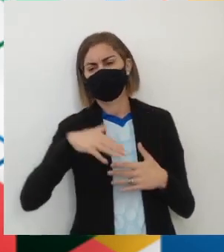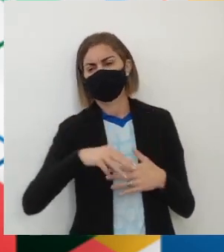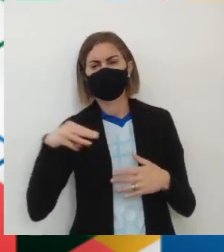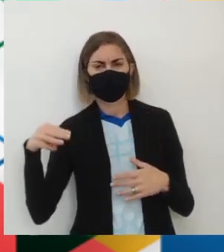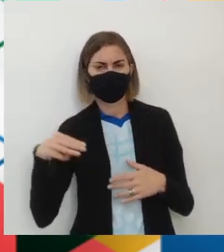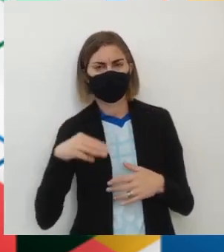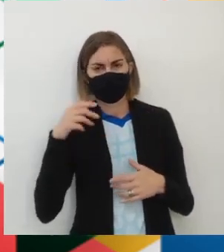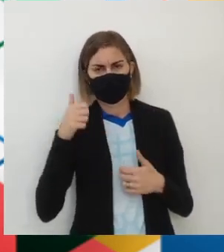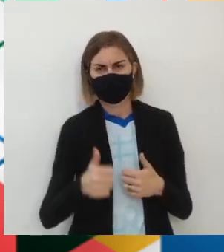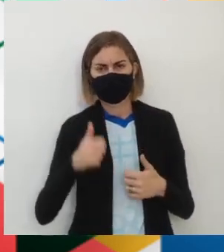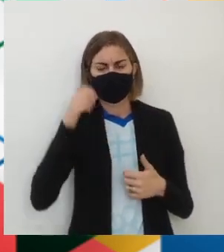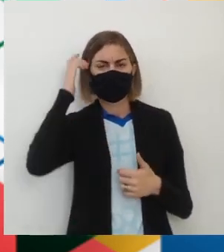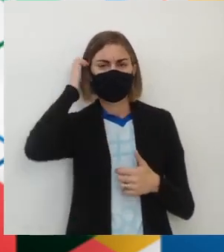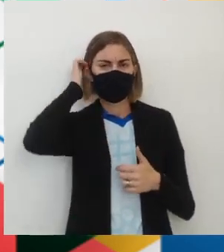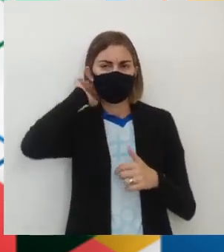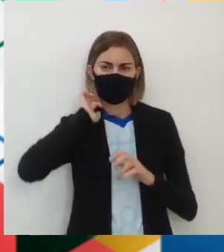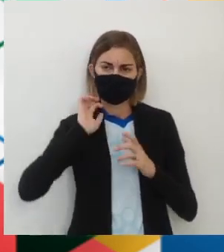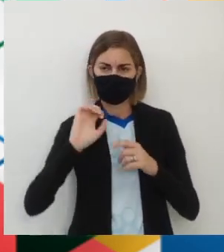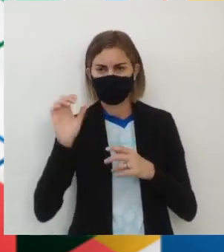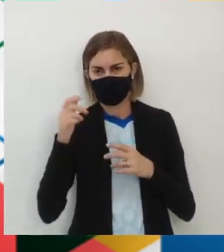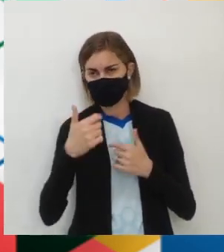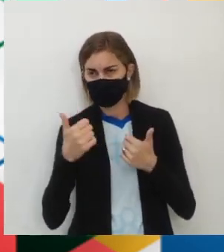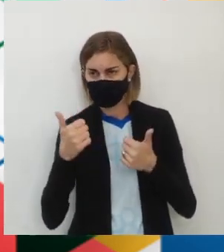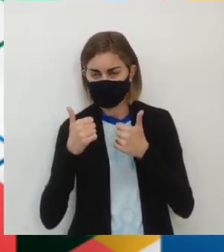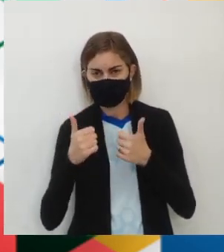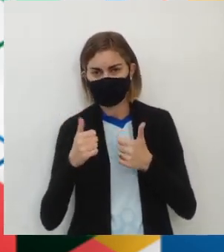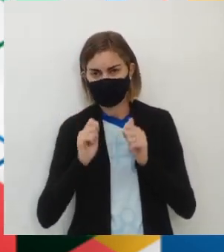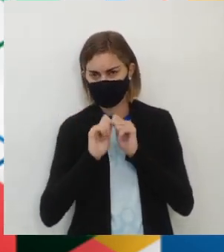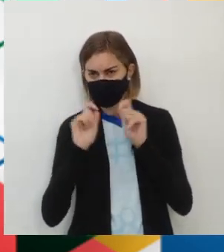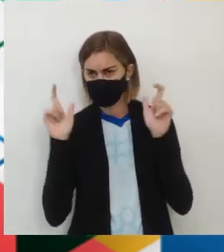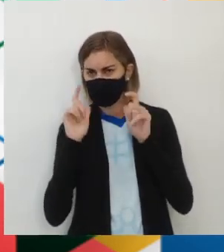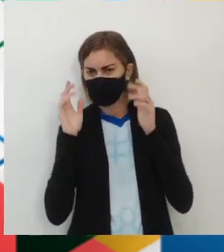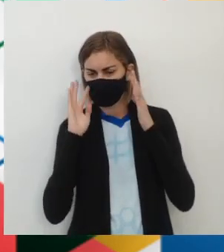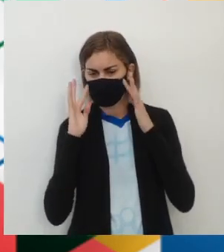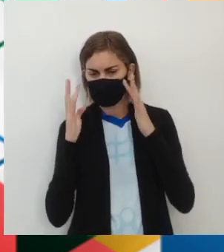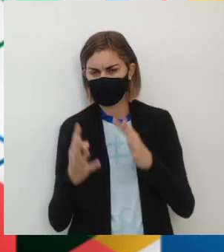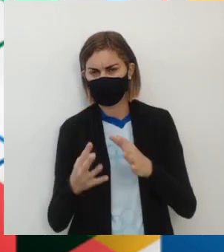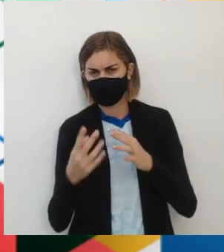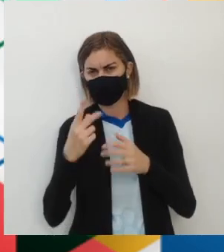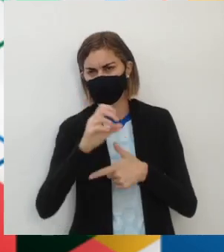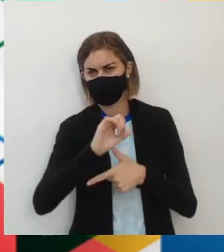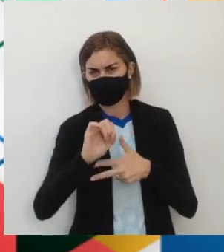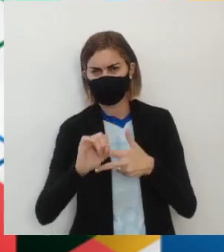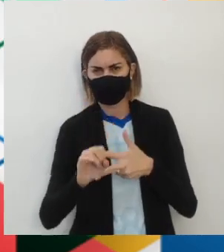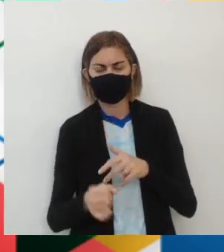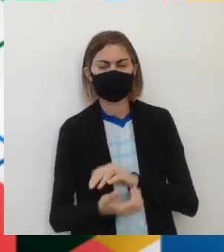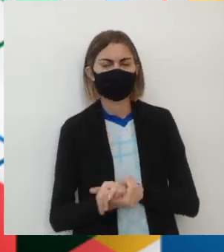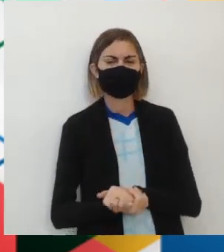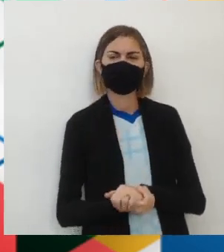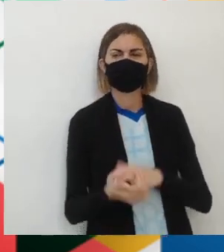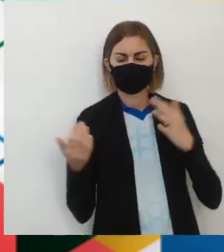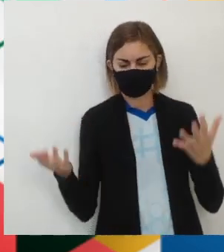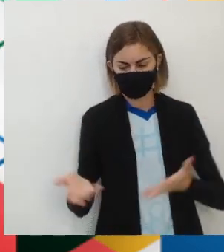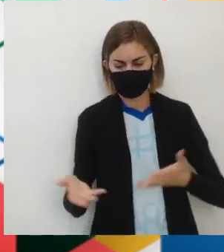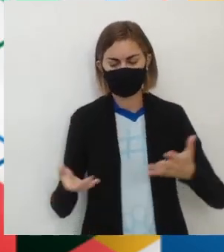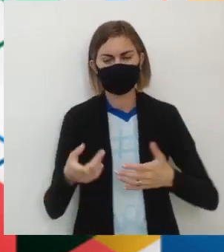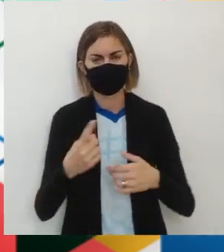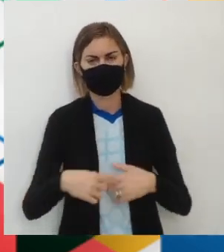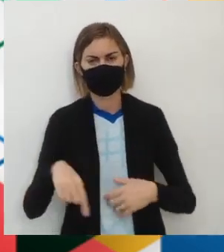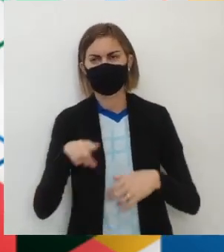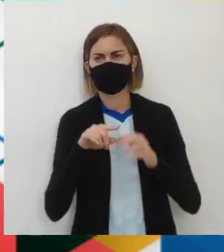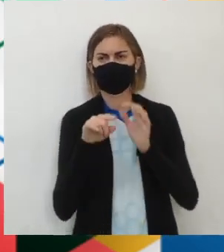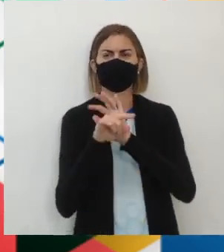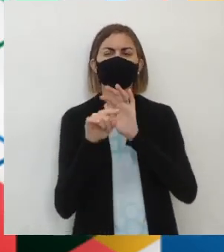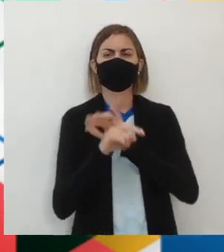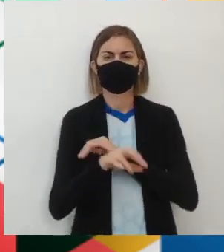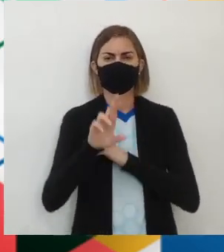molares. Tranquilo? Então, questão moleza, fica ligado que isso pode aparecer lá no teu Enem. Agora, a gente vai para uma questão